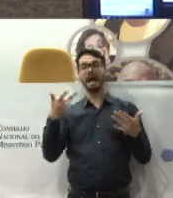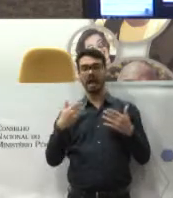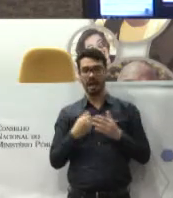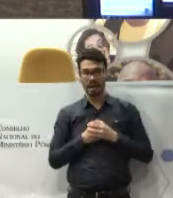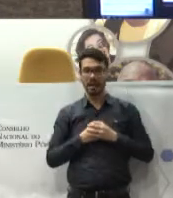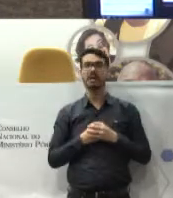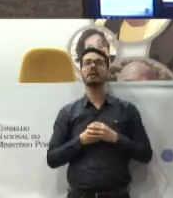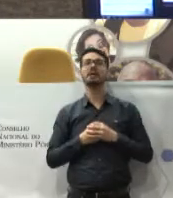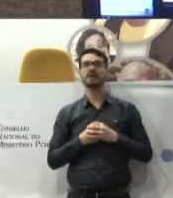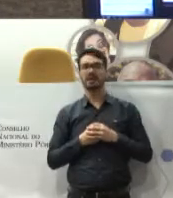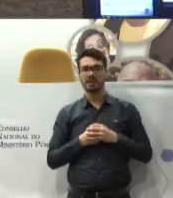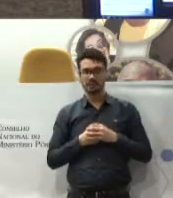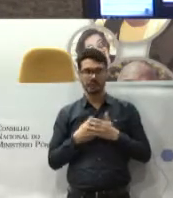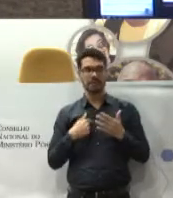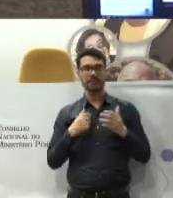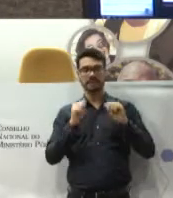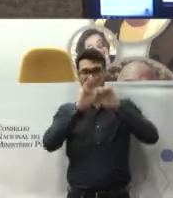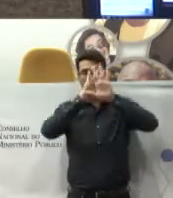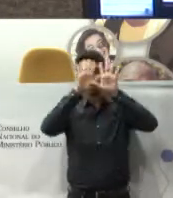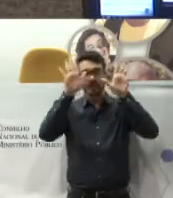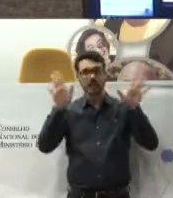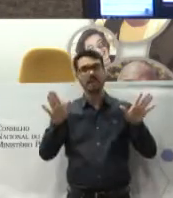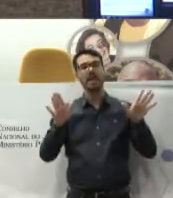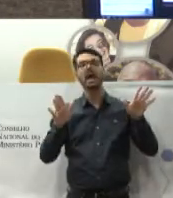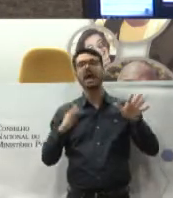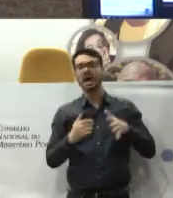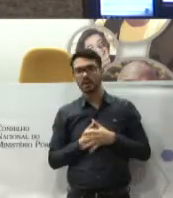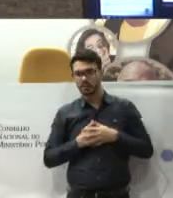o seu mistério de uma forma melhor